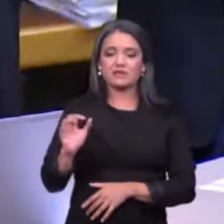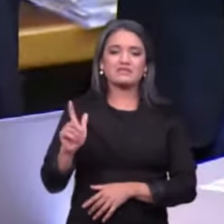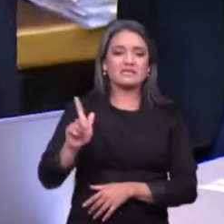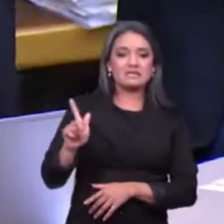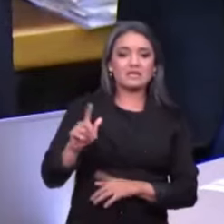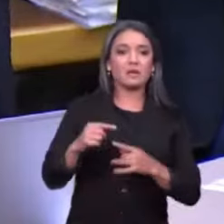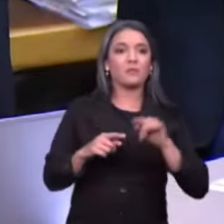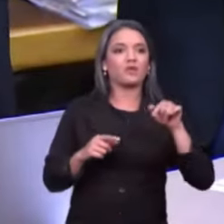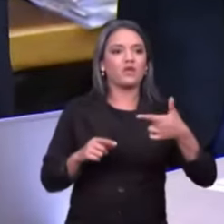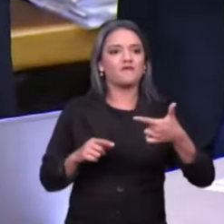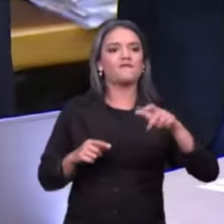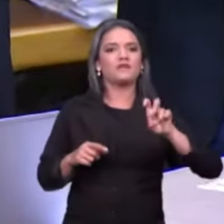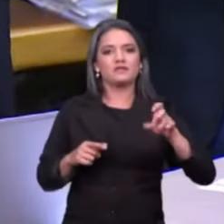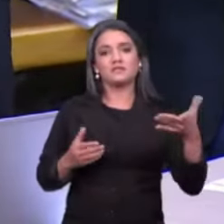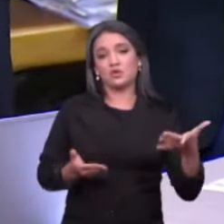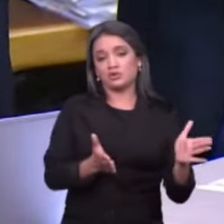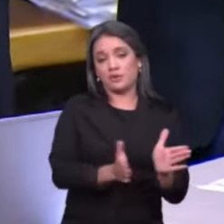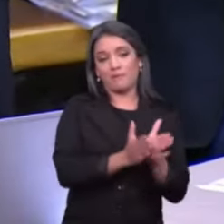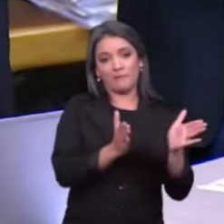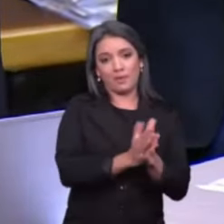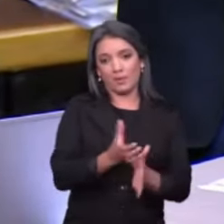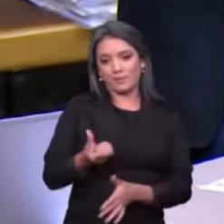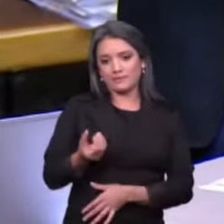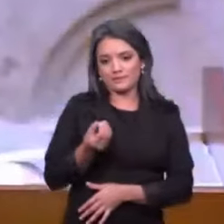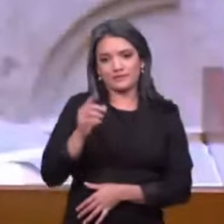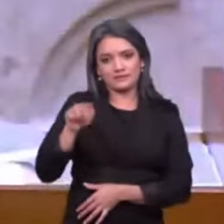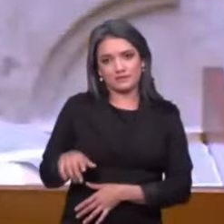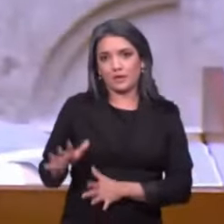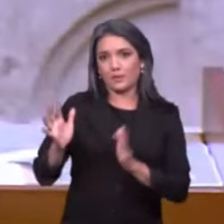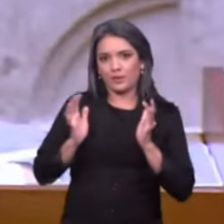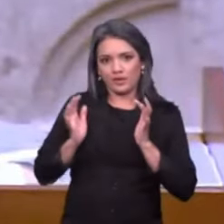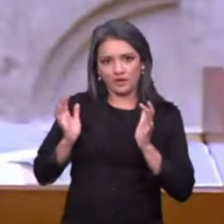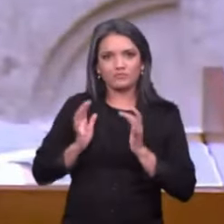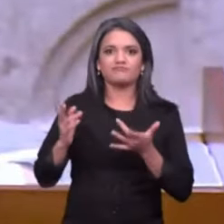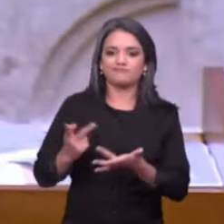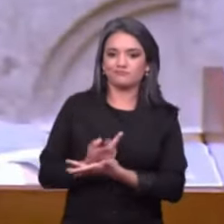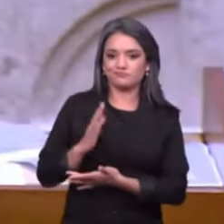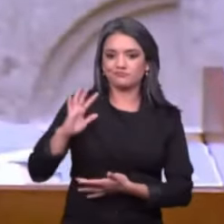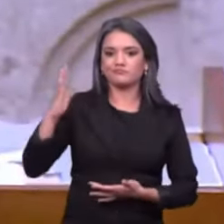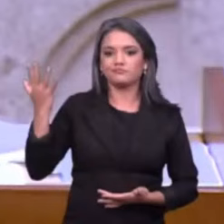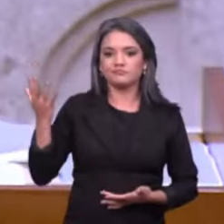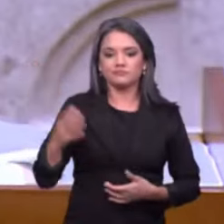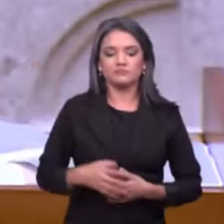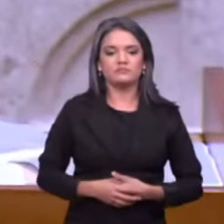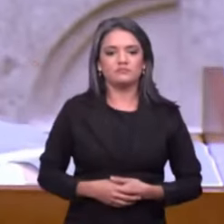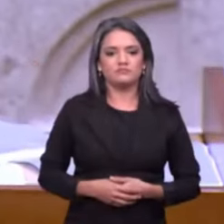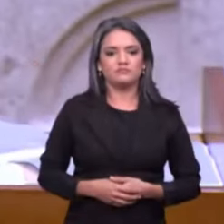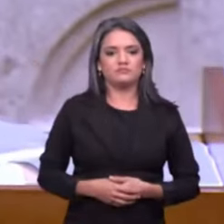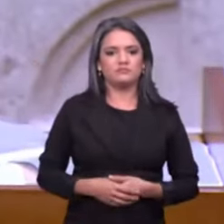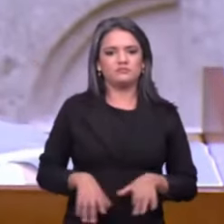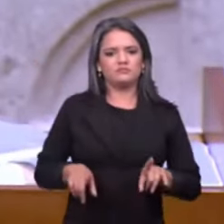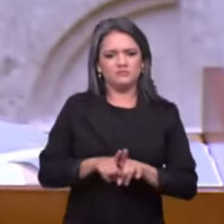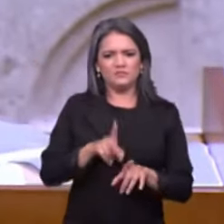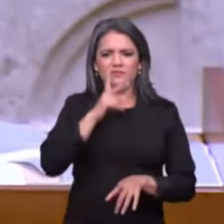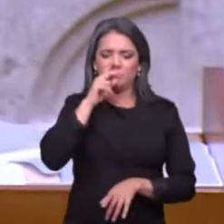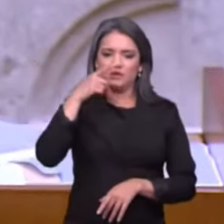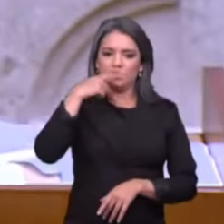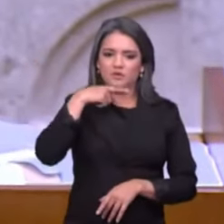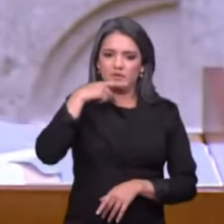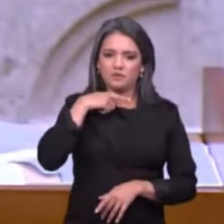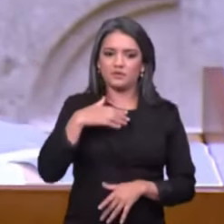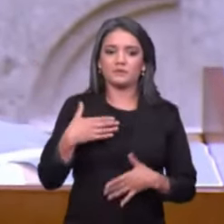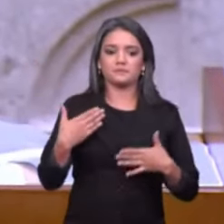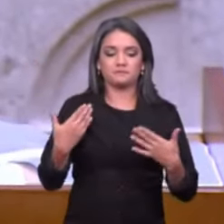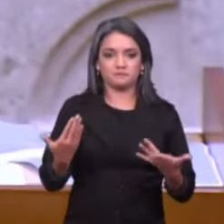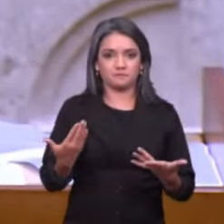me posicionando entre 25 e 60 no 60. Também eu, e penso que também o ministro Gilmar. Então, 60